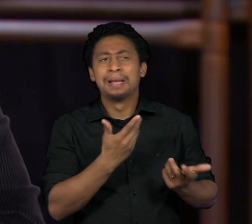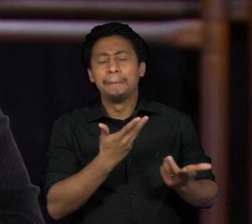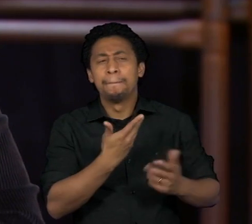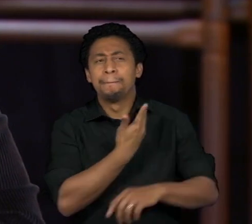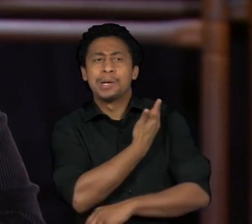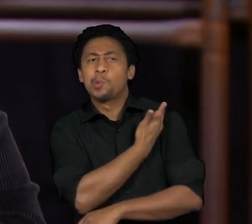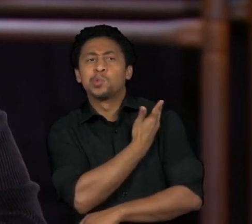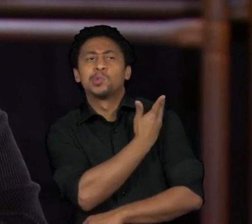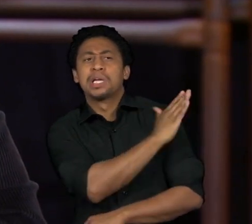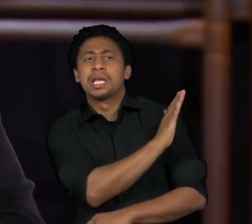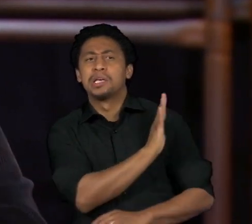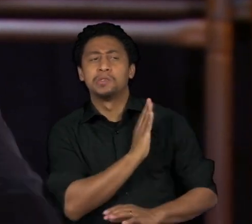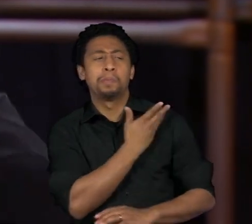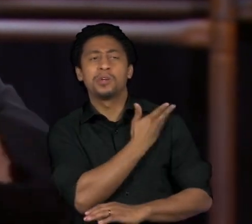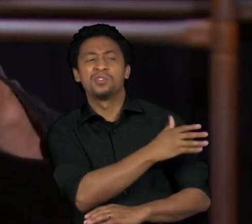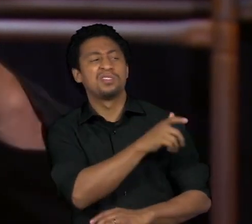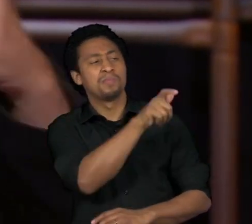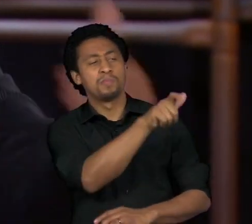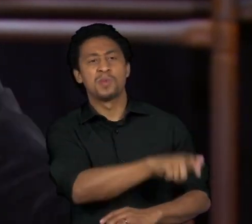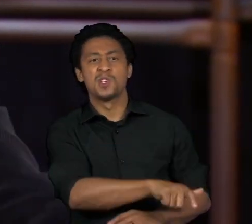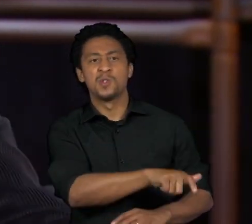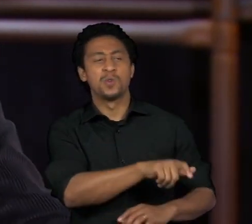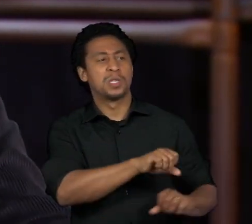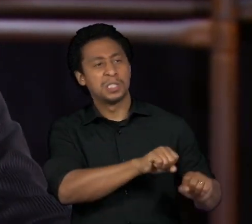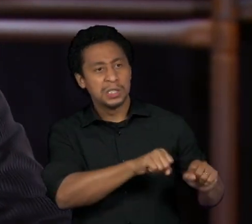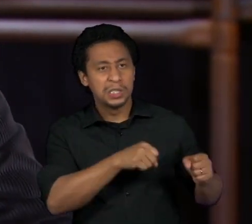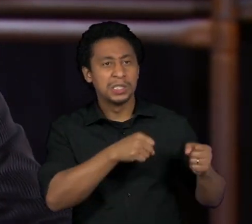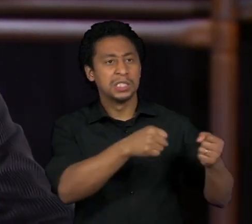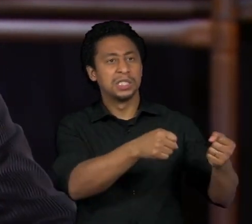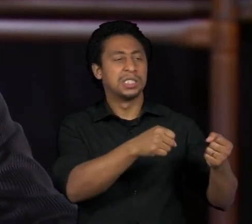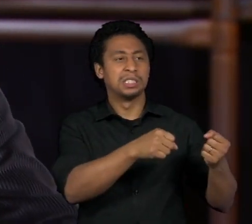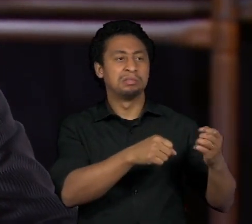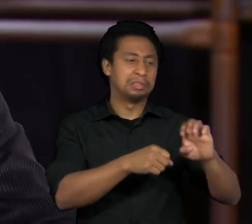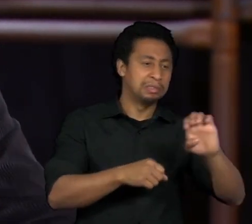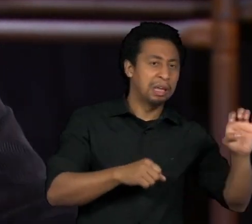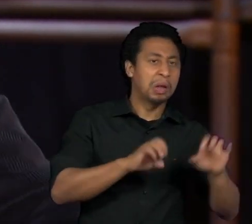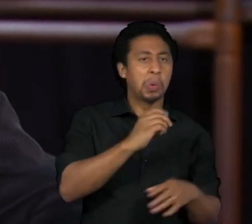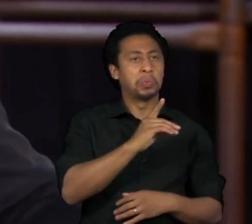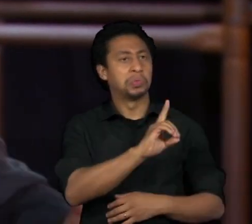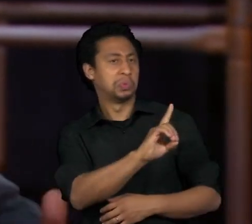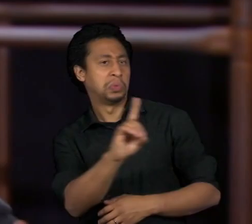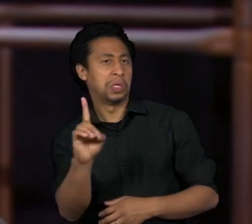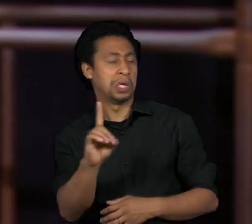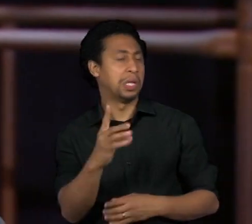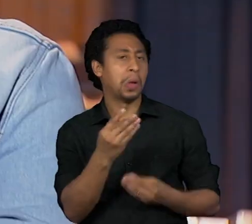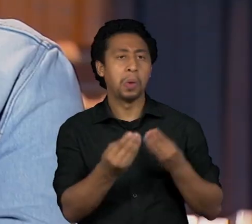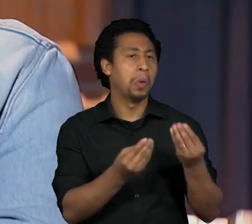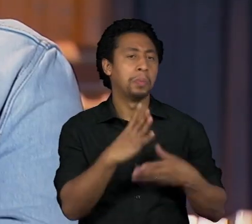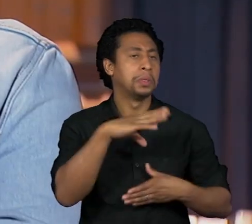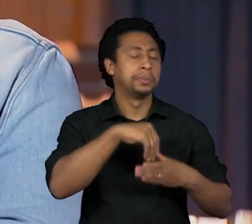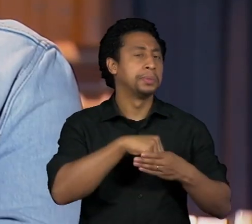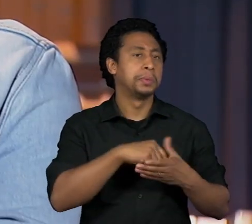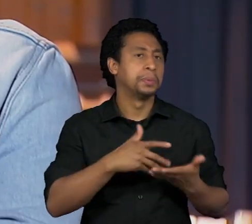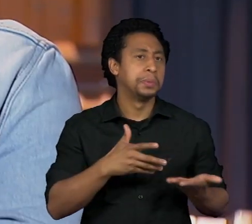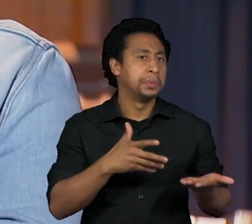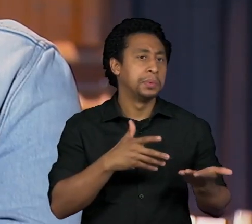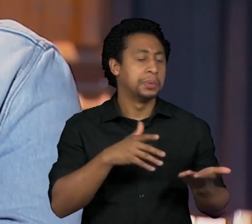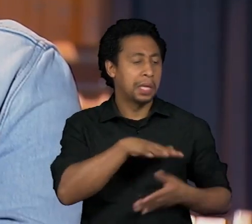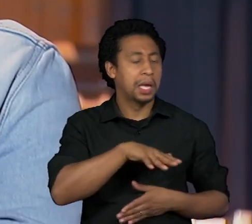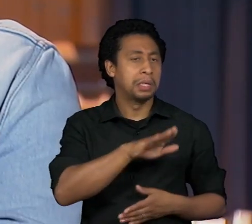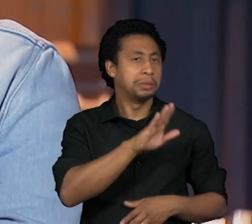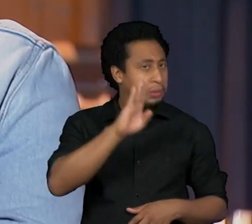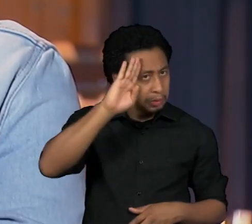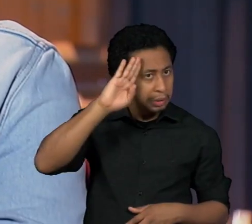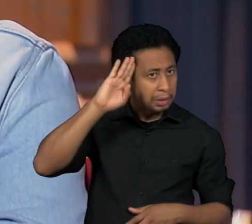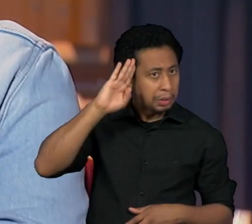é talvez progressista ou é de direita, como que funciona? Marcelo, acho que